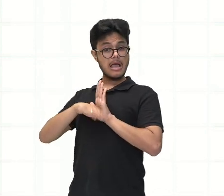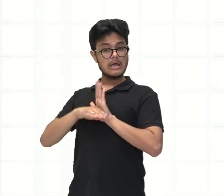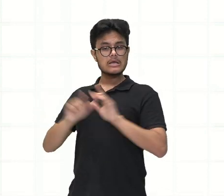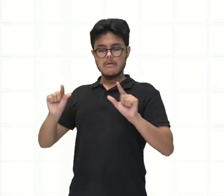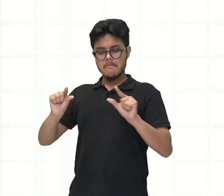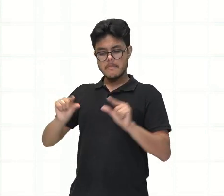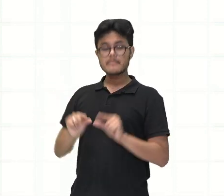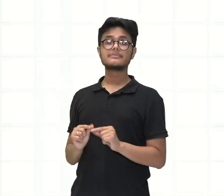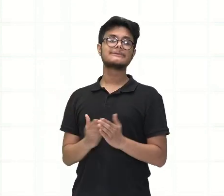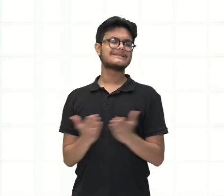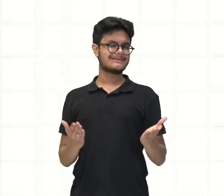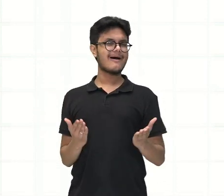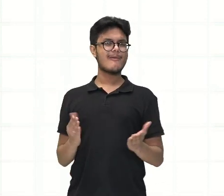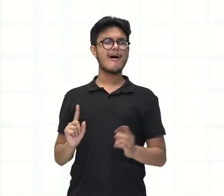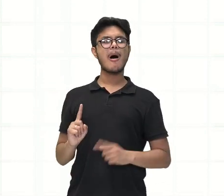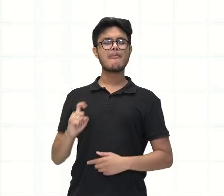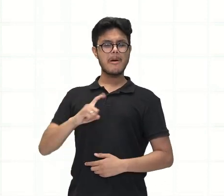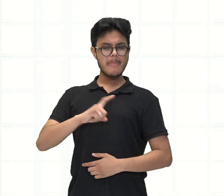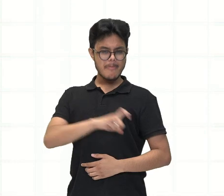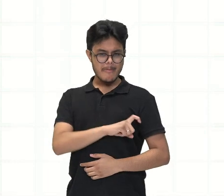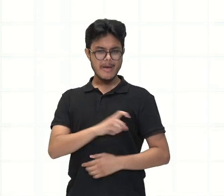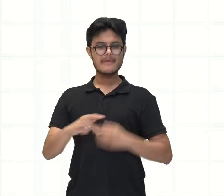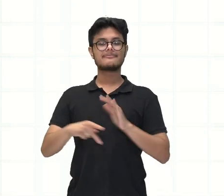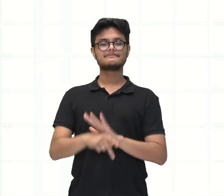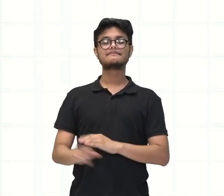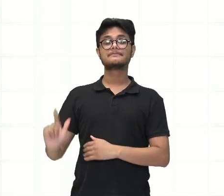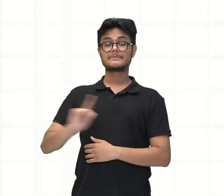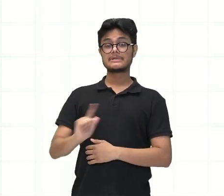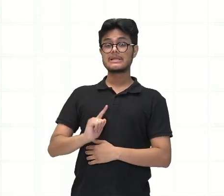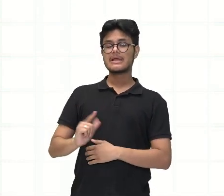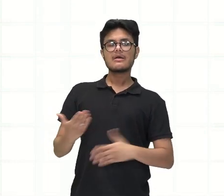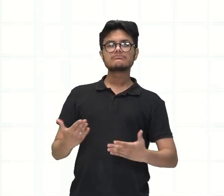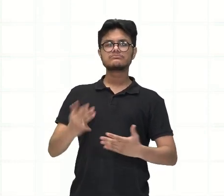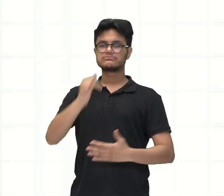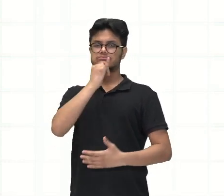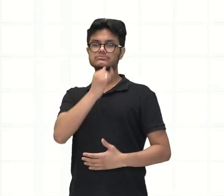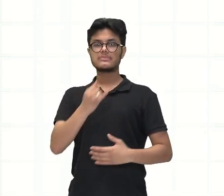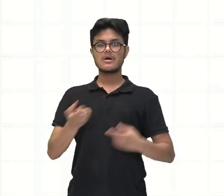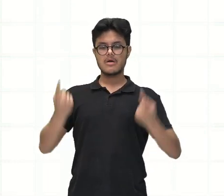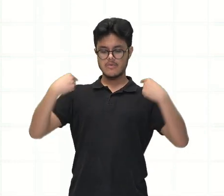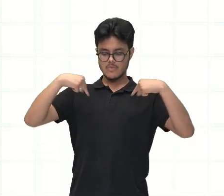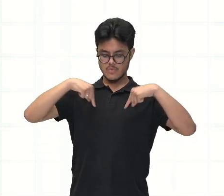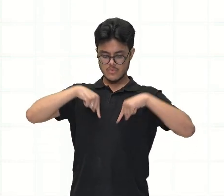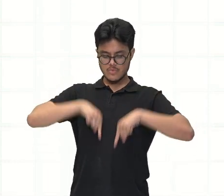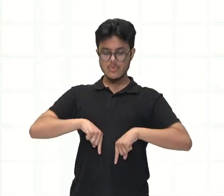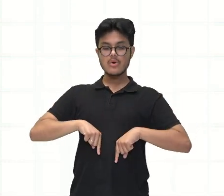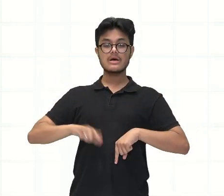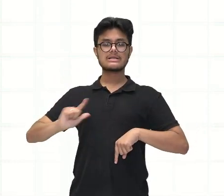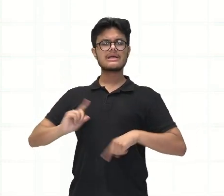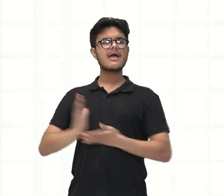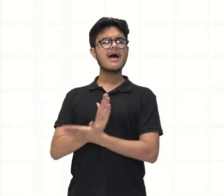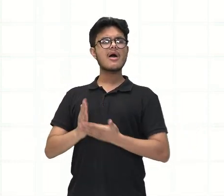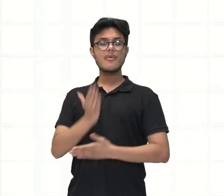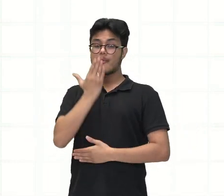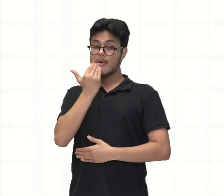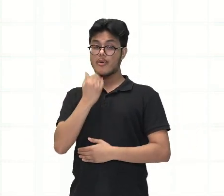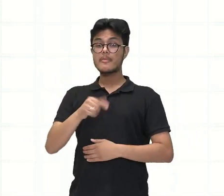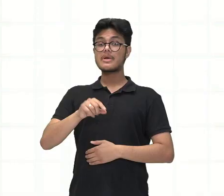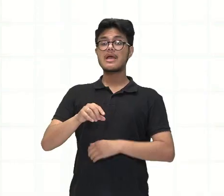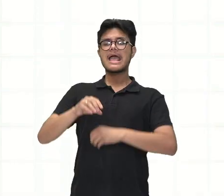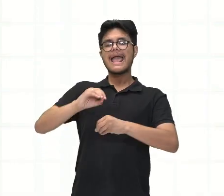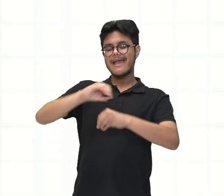um parasita, ele vai ali tirar do seu organismo os nutrientes, os alimentos que